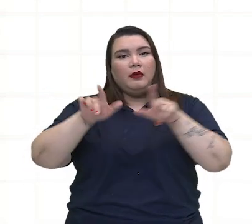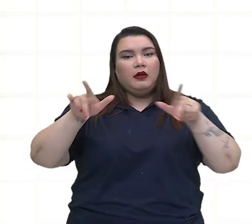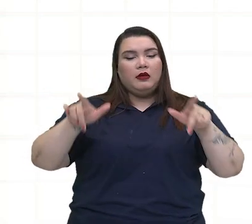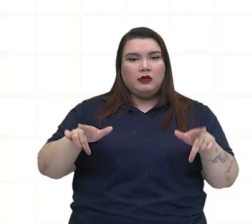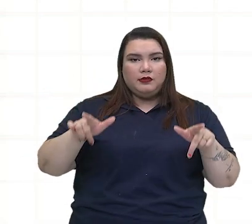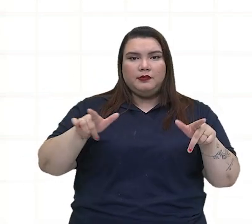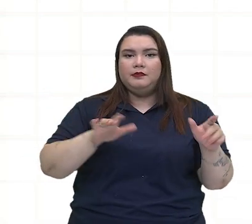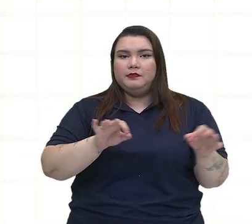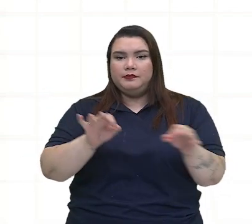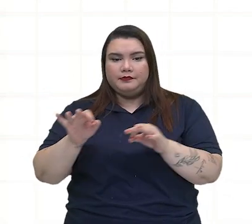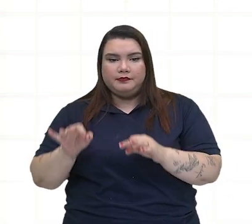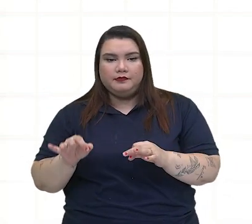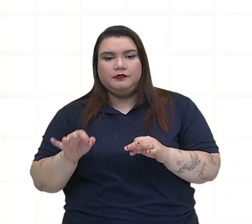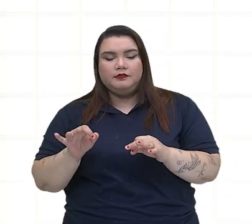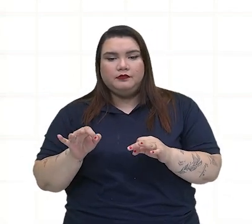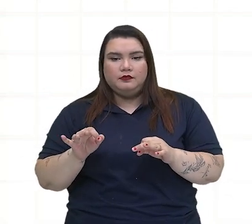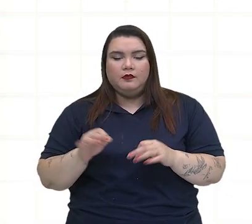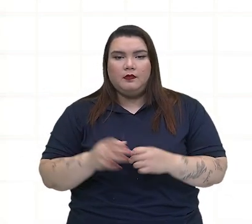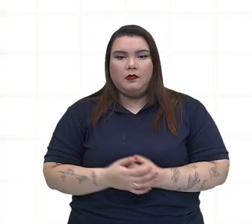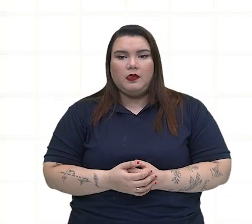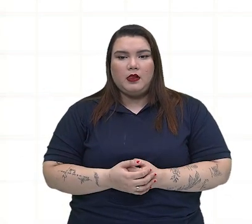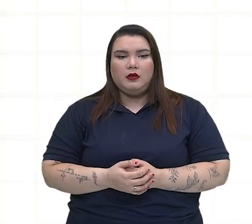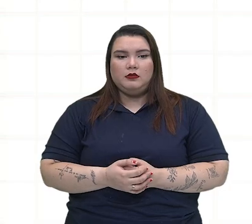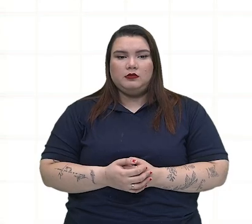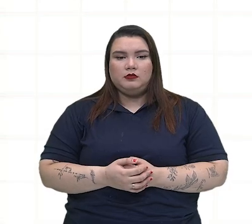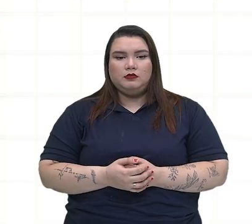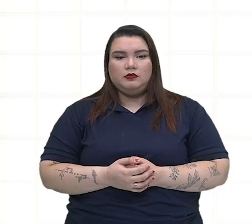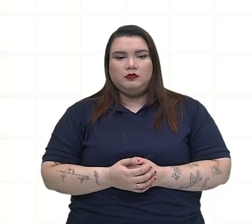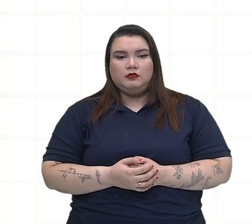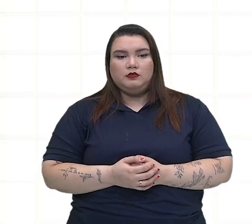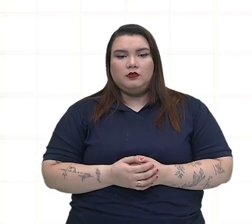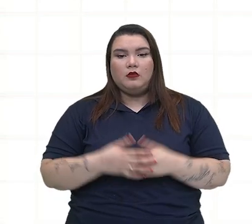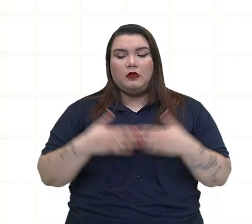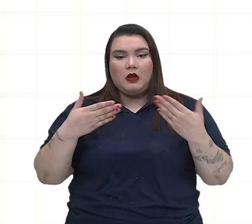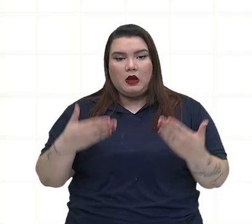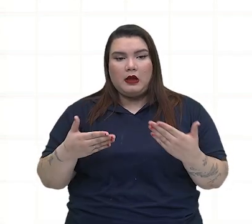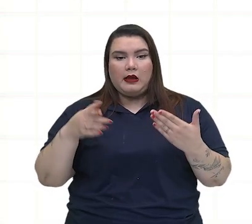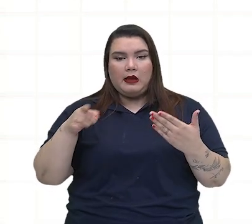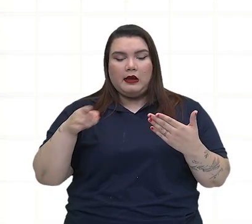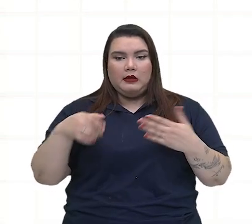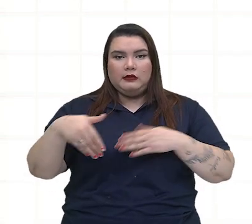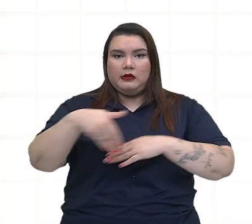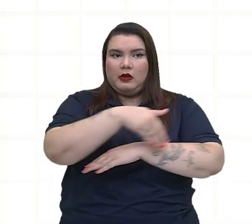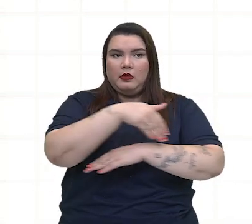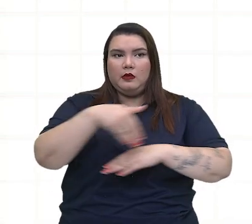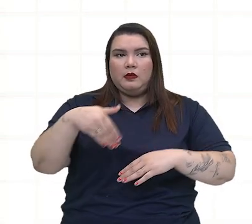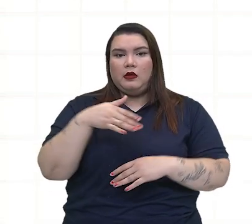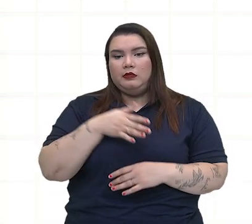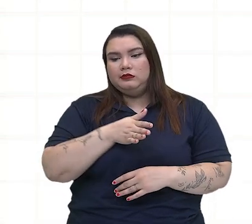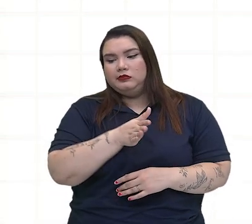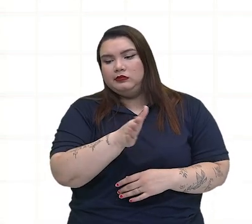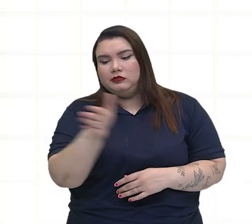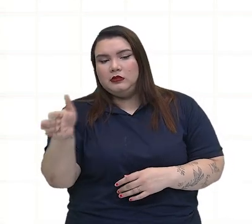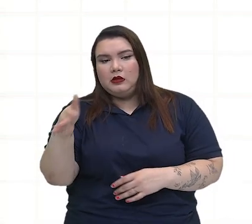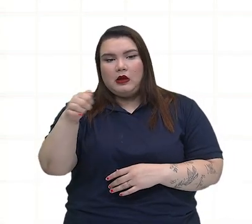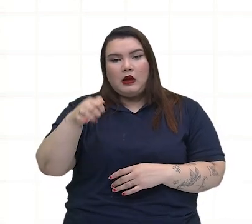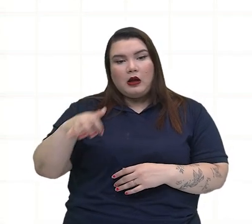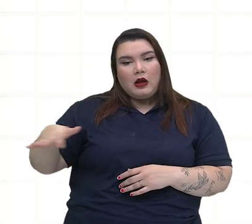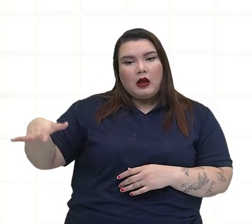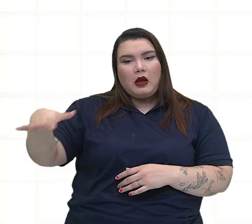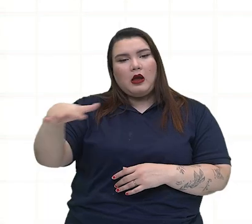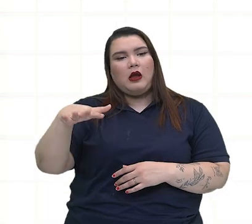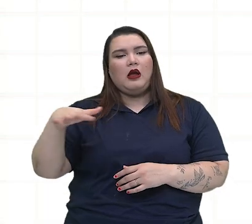estrada principal ou de uma rodovia. E essa via secundária, ela vai se estender para